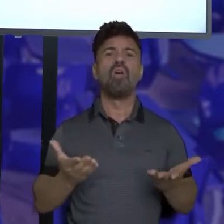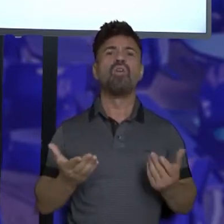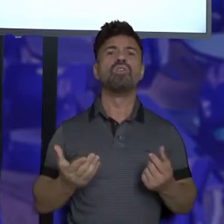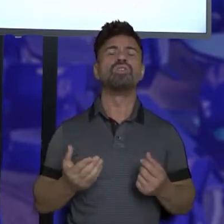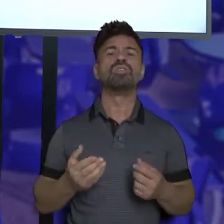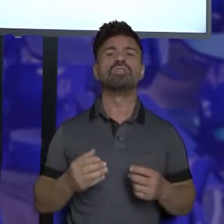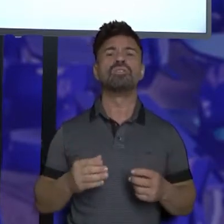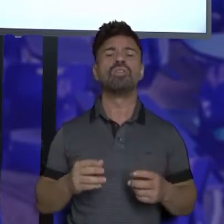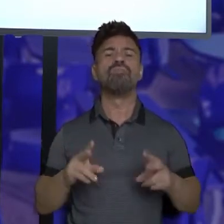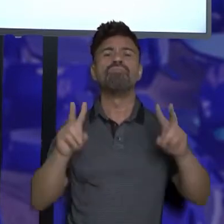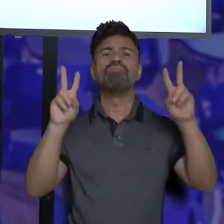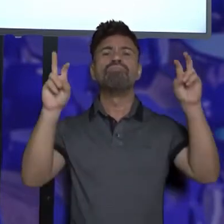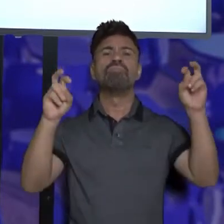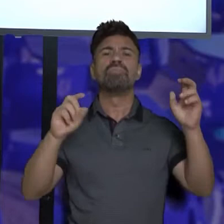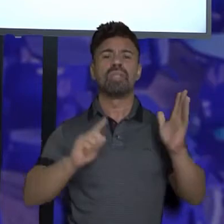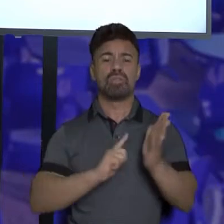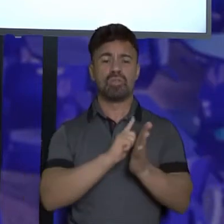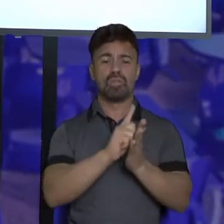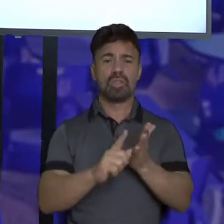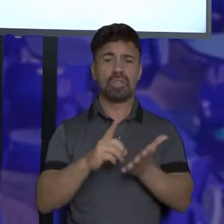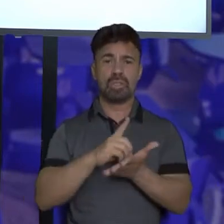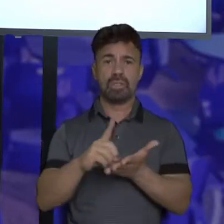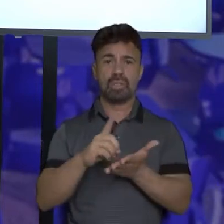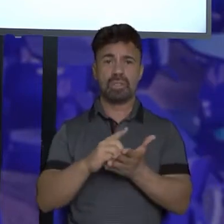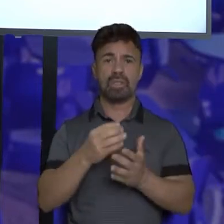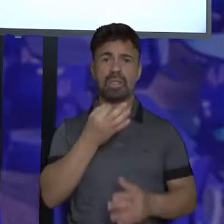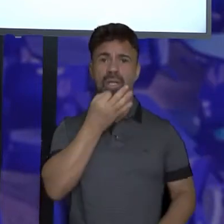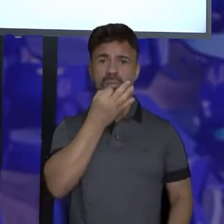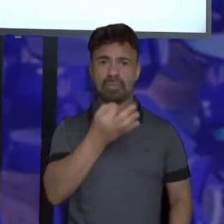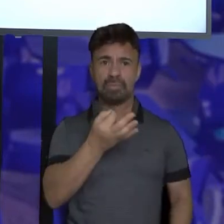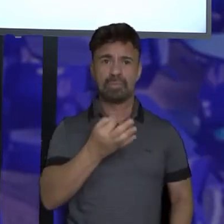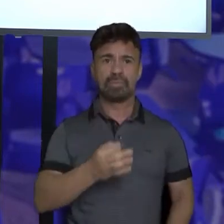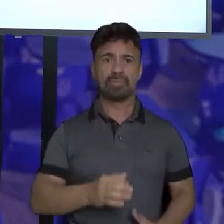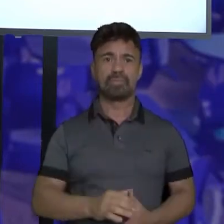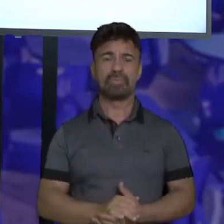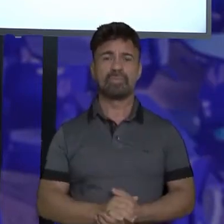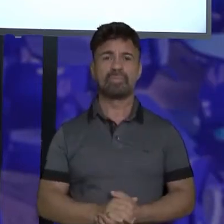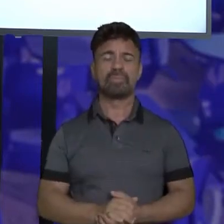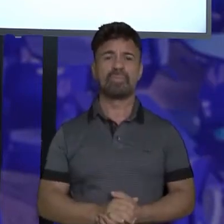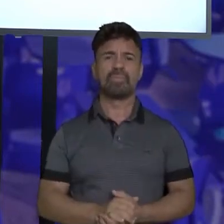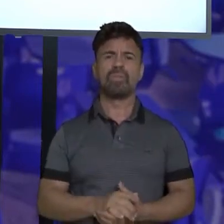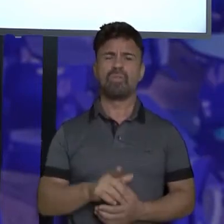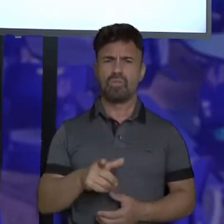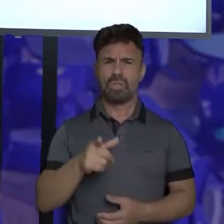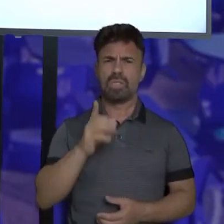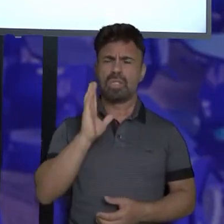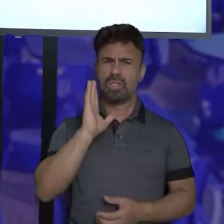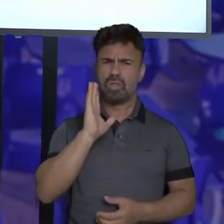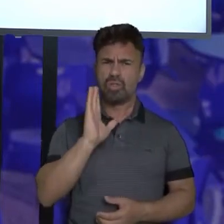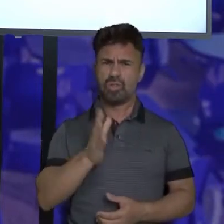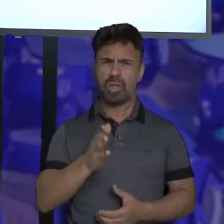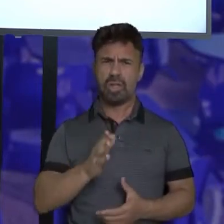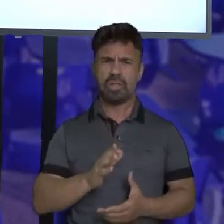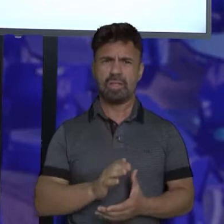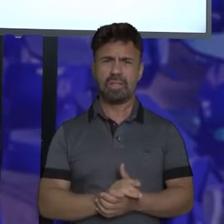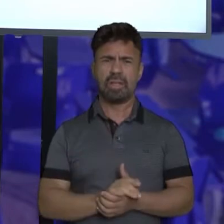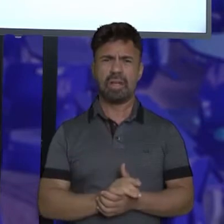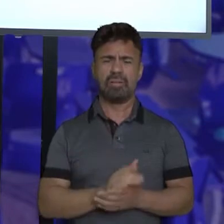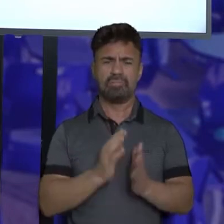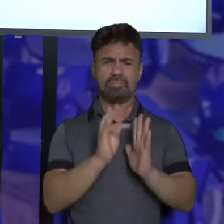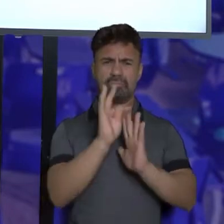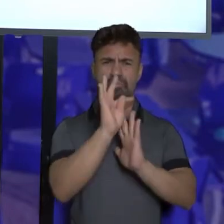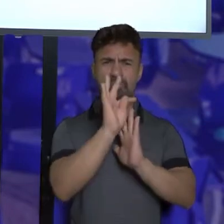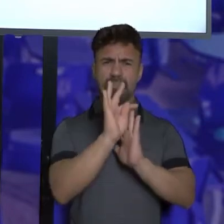pouquinho sobre o gênero dissertativo argumentativo. Você deve ter feito uma produção